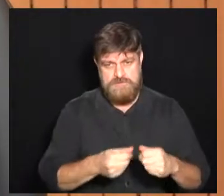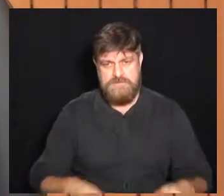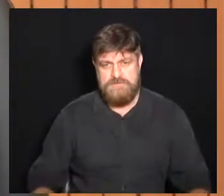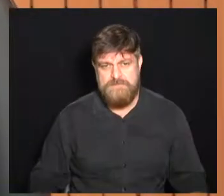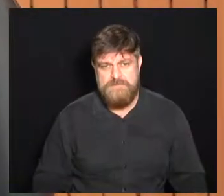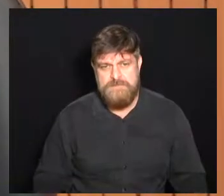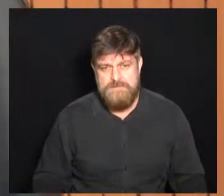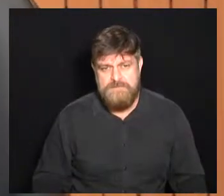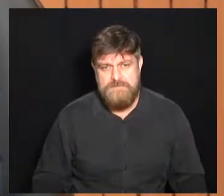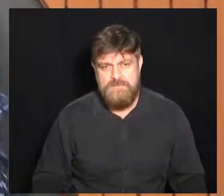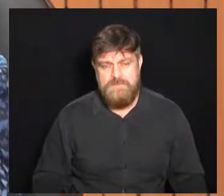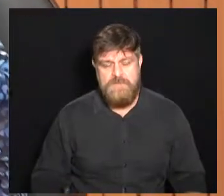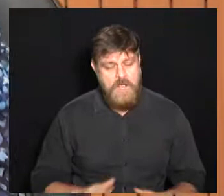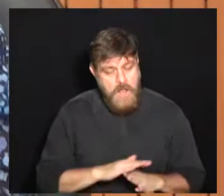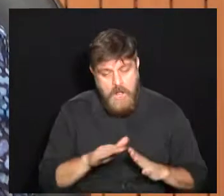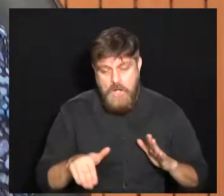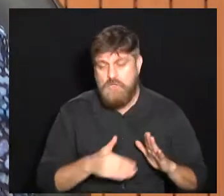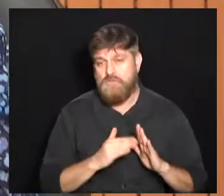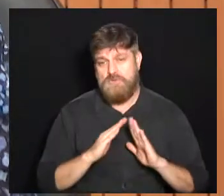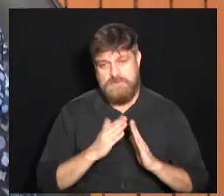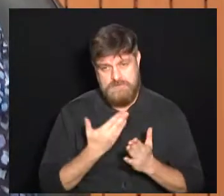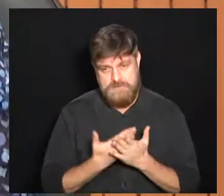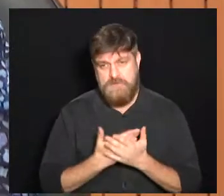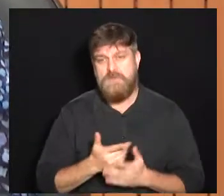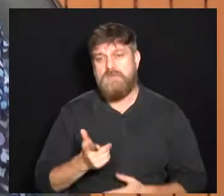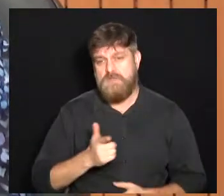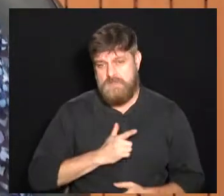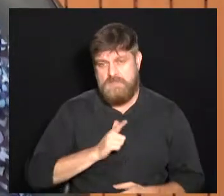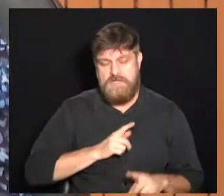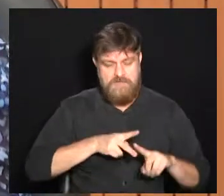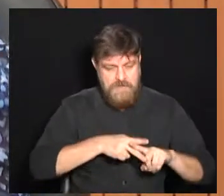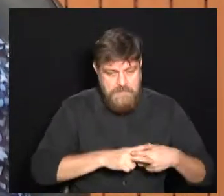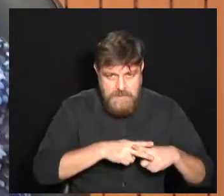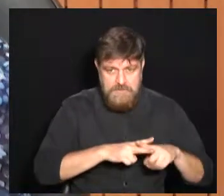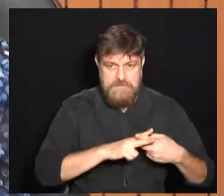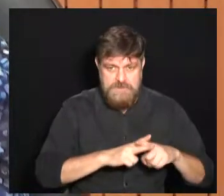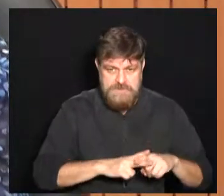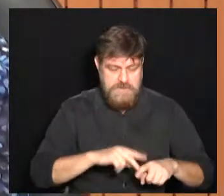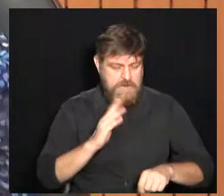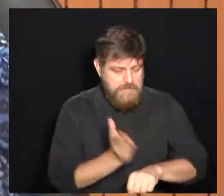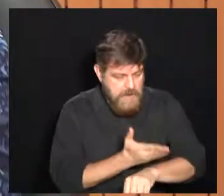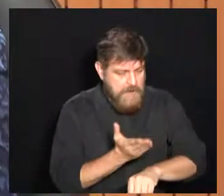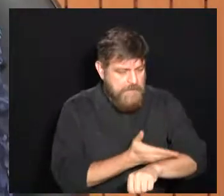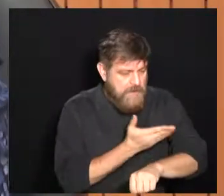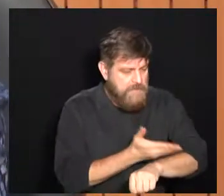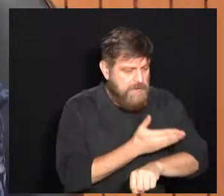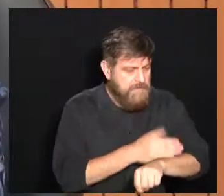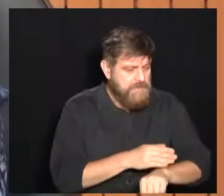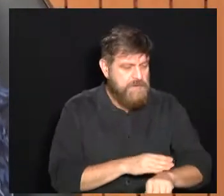Tá? Todas as escolas tiveram a sua manutenção realizada.